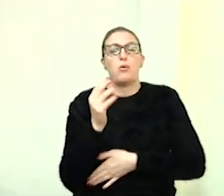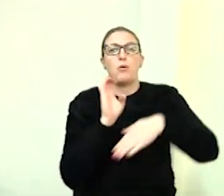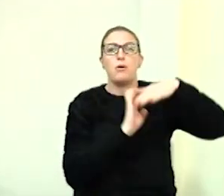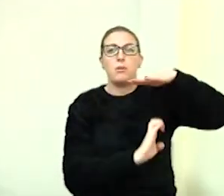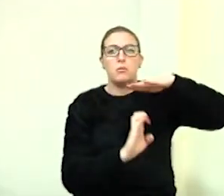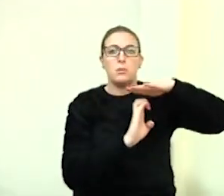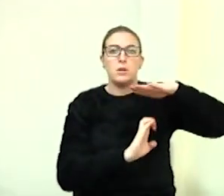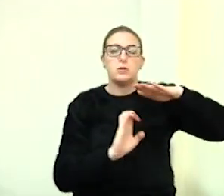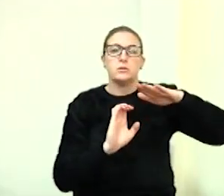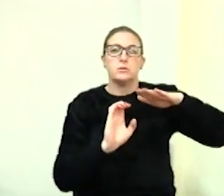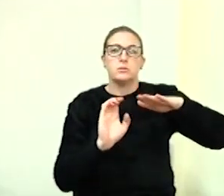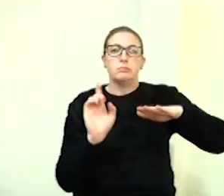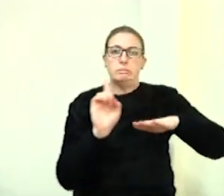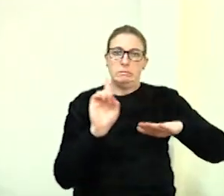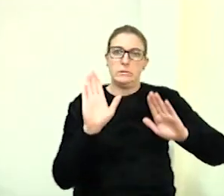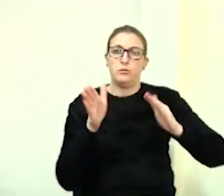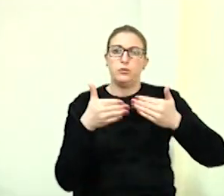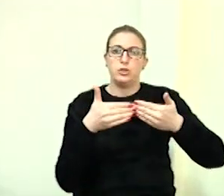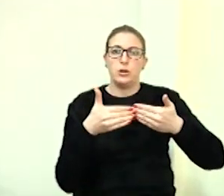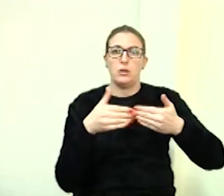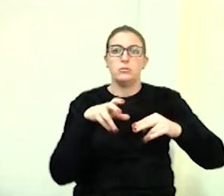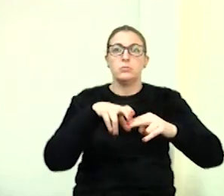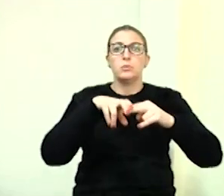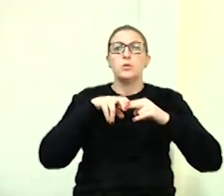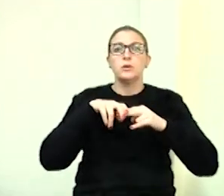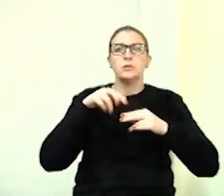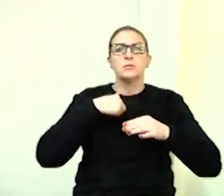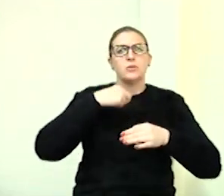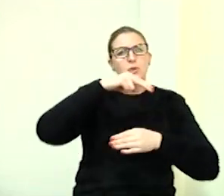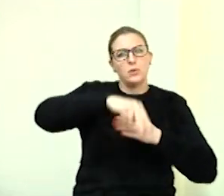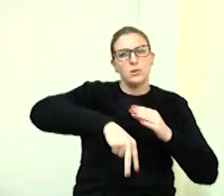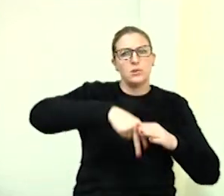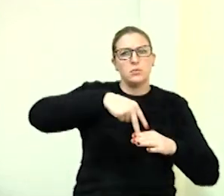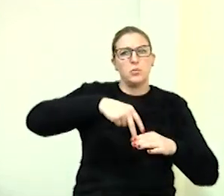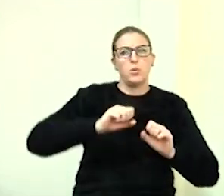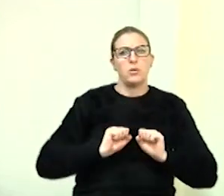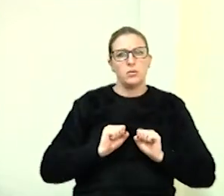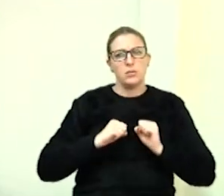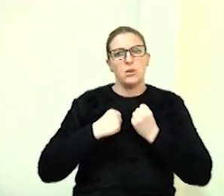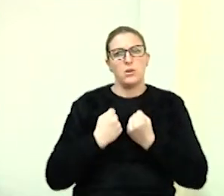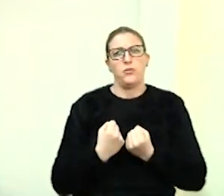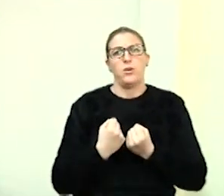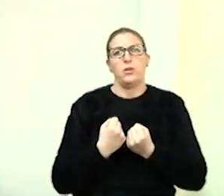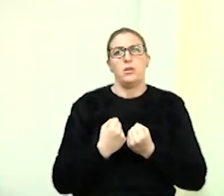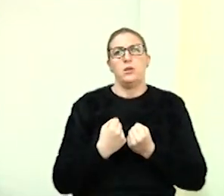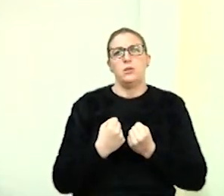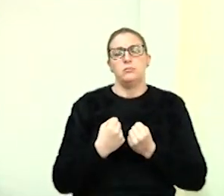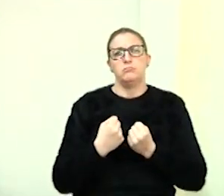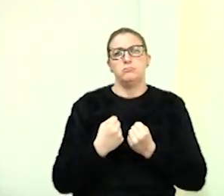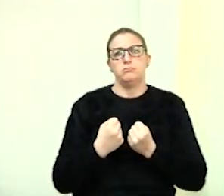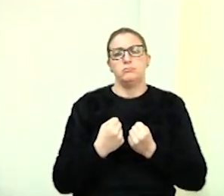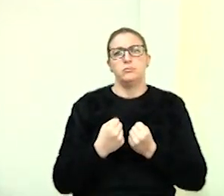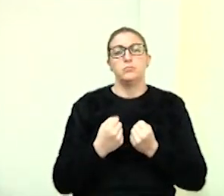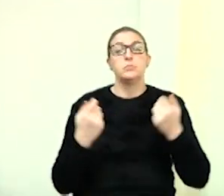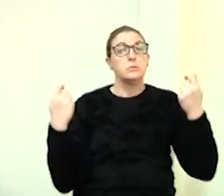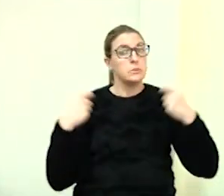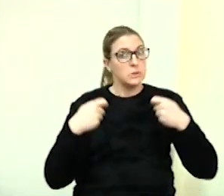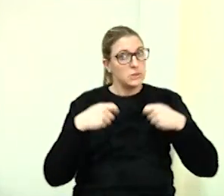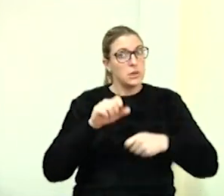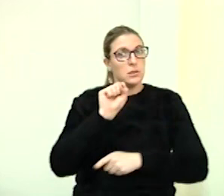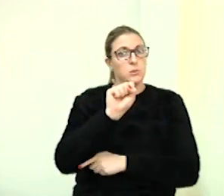Por isso que vem a esta tribuna defender desta forma. Precisamos, sim,